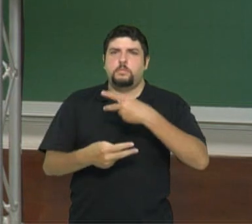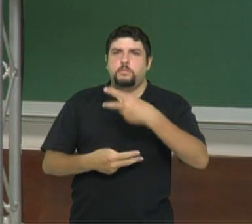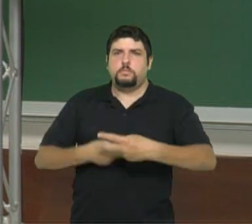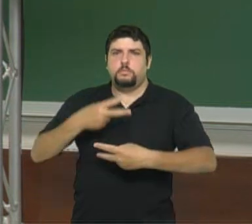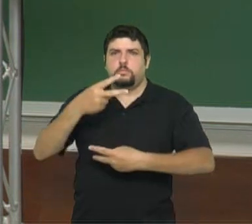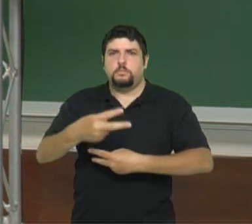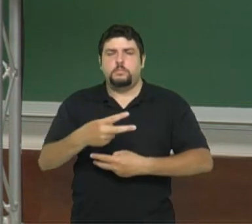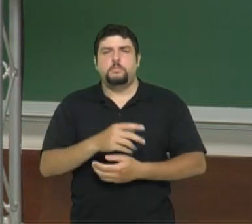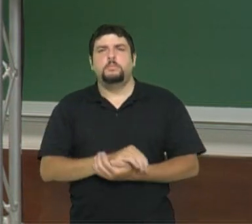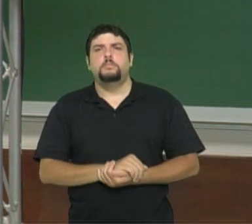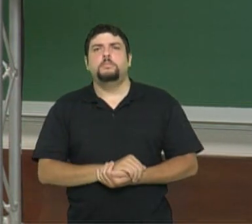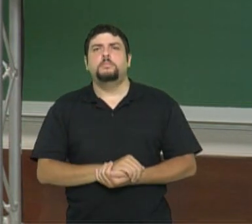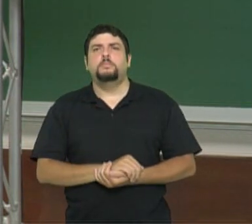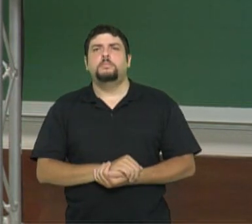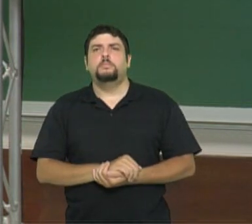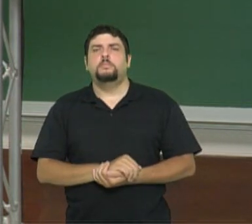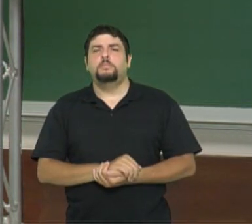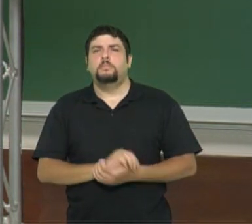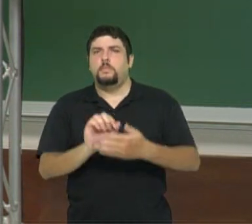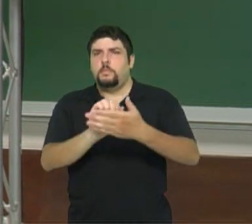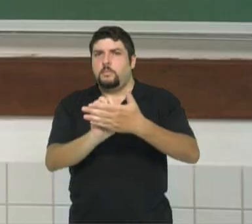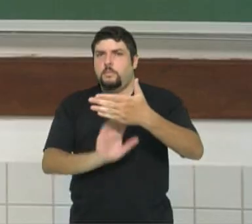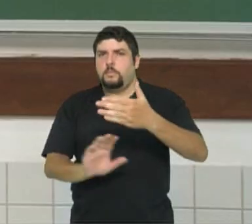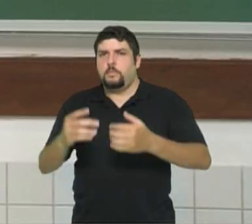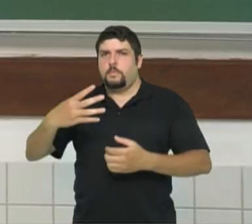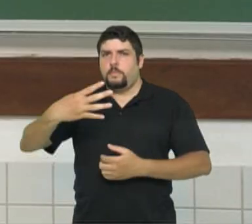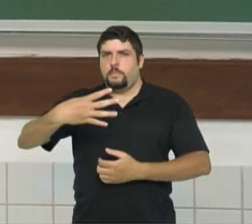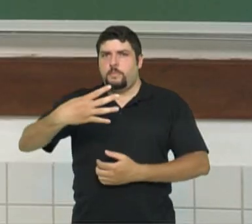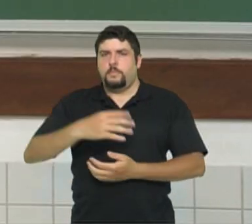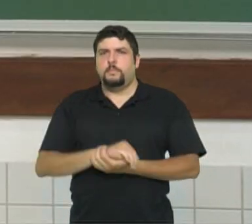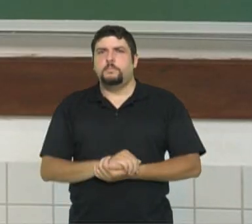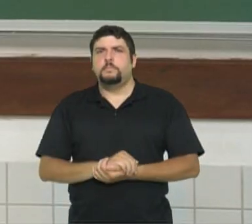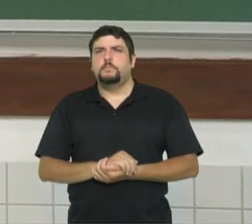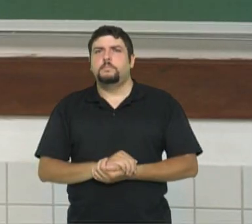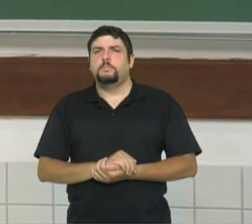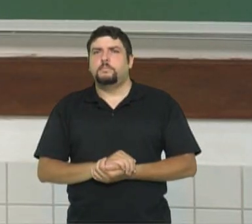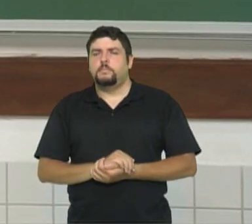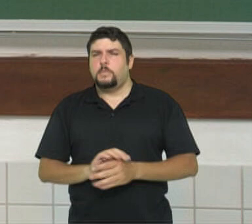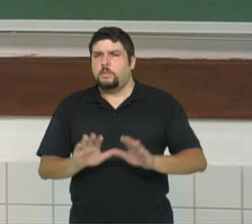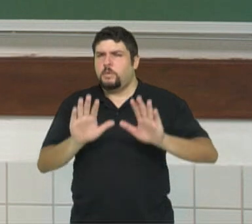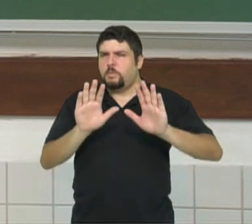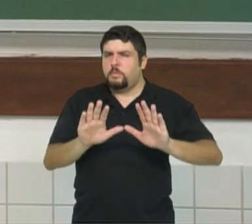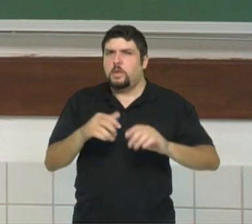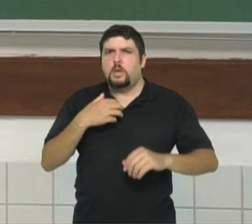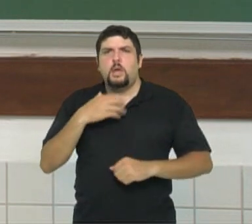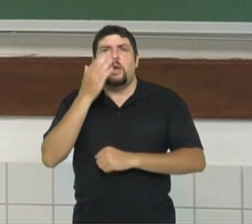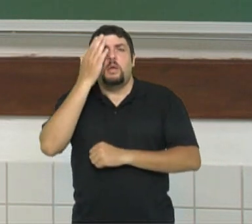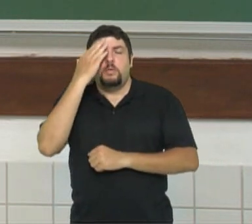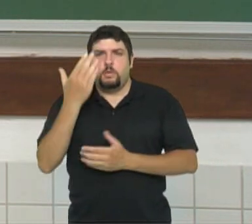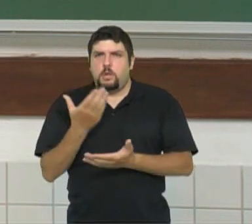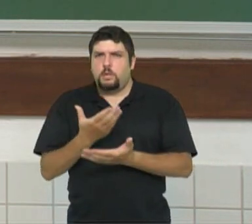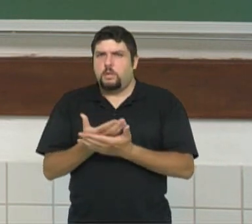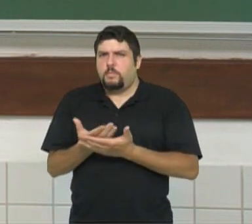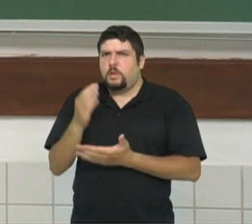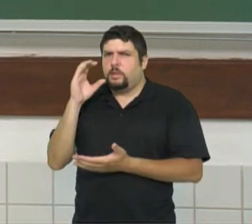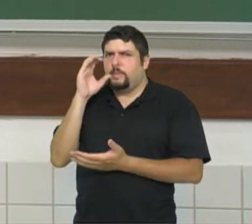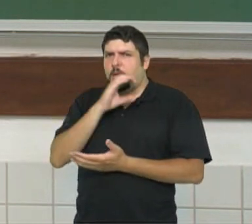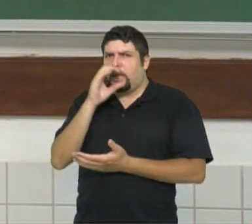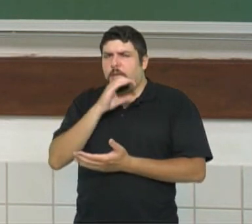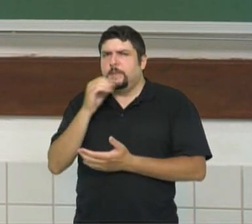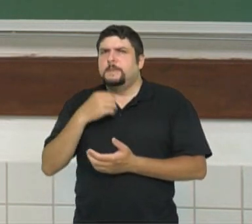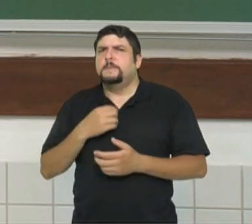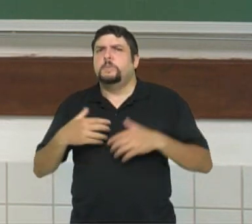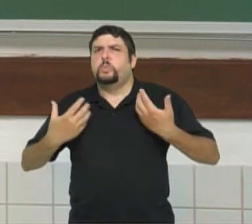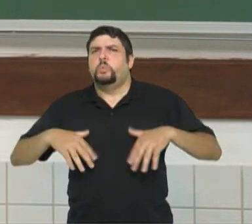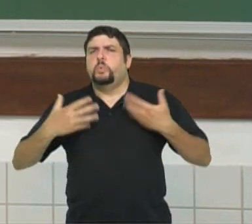emparelhadas. Atividade 4. Só um pouquinho, gente. Eu sei que essa aula é rápida, é um pouquinho mais